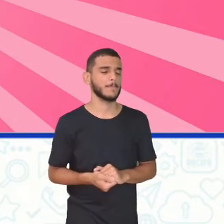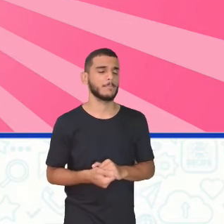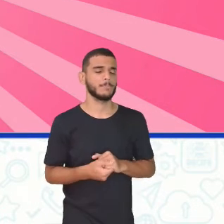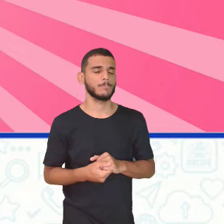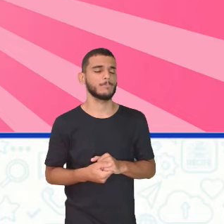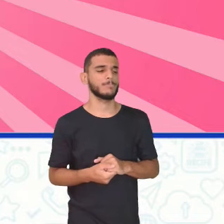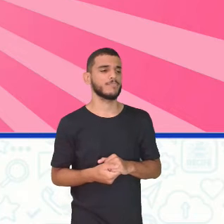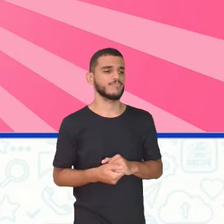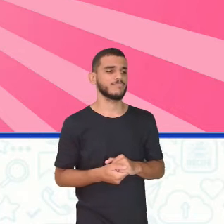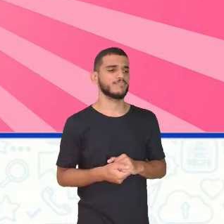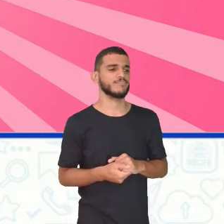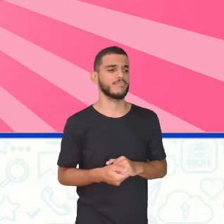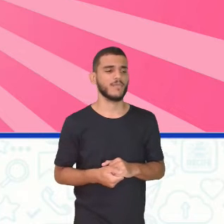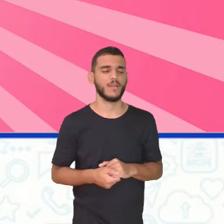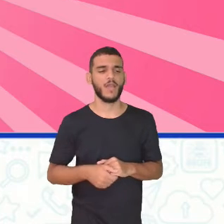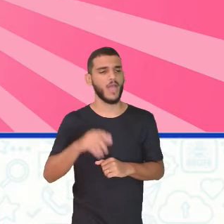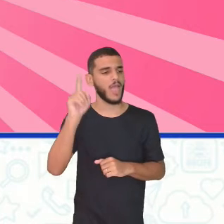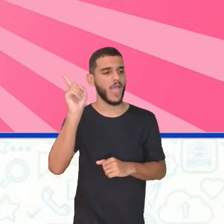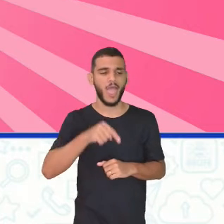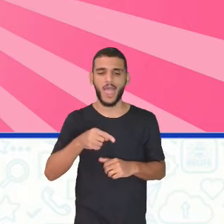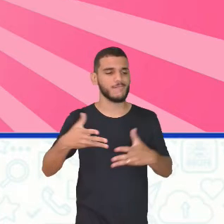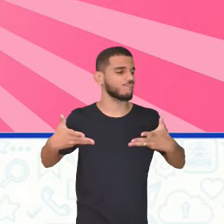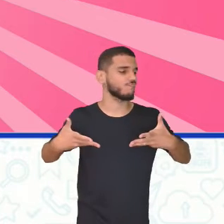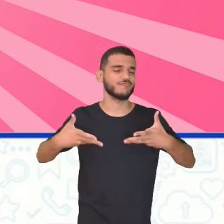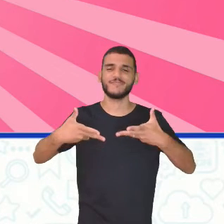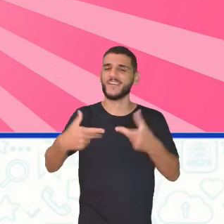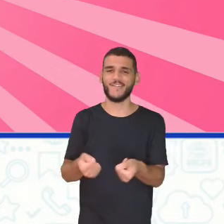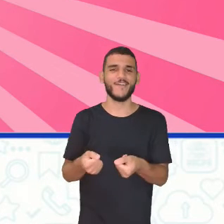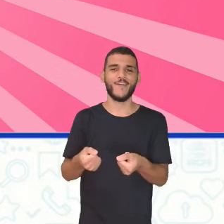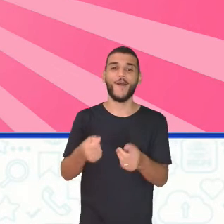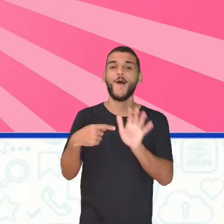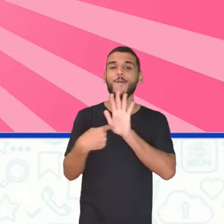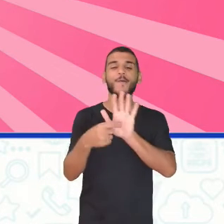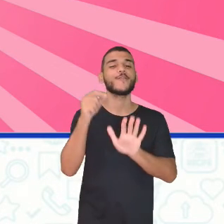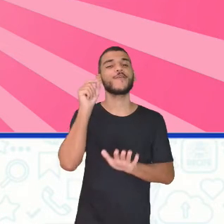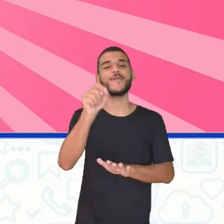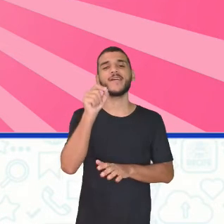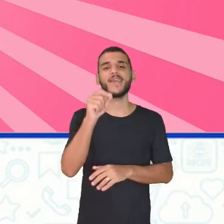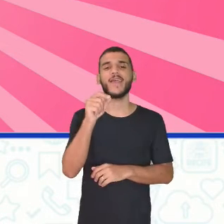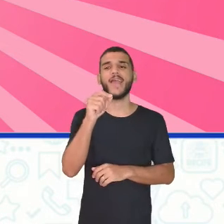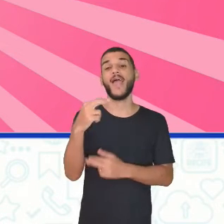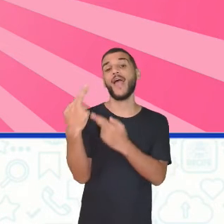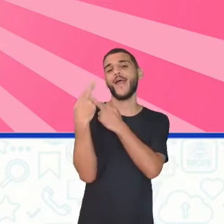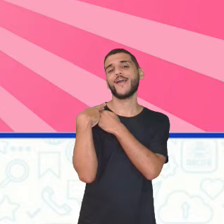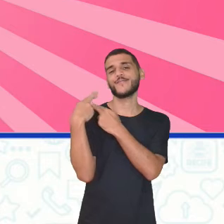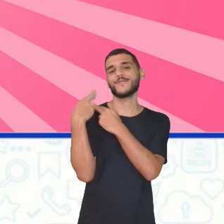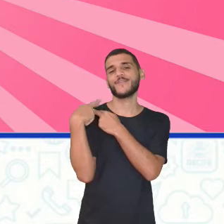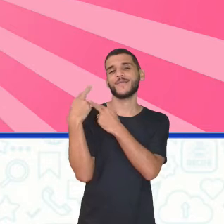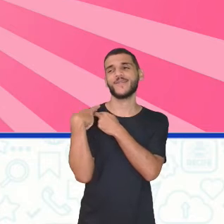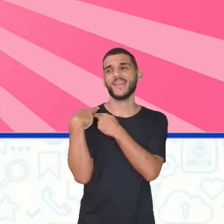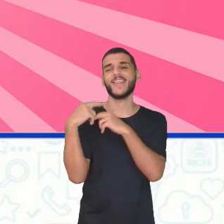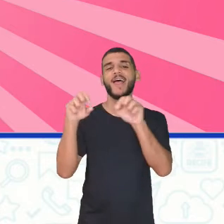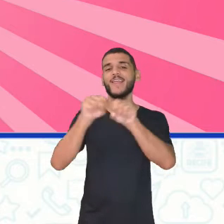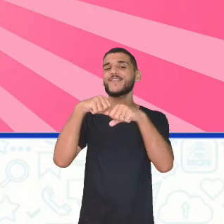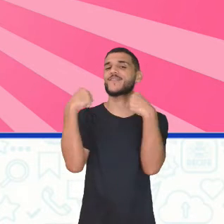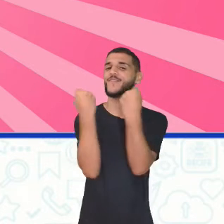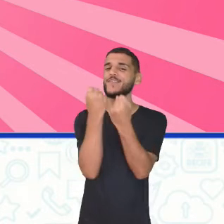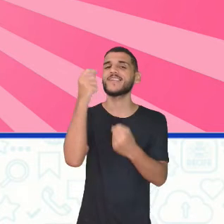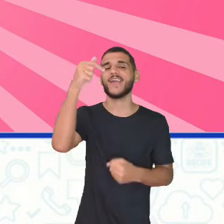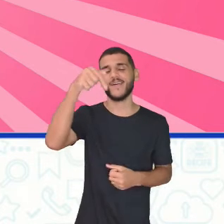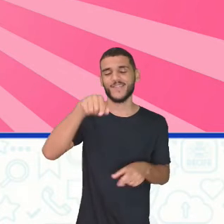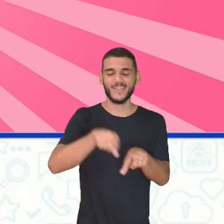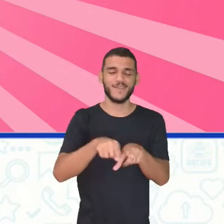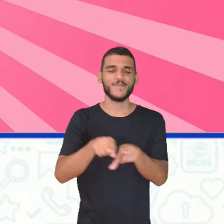dele é grandiosa, não é? E traz para a gente um peso, né, de responsabilidade social, né?